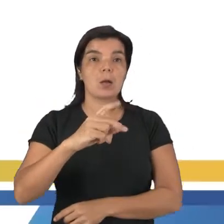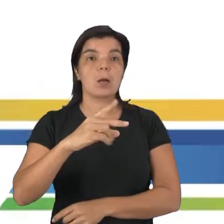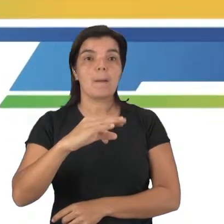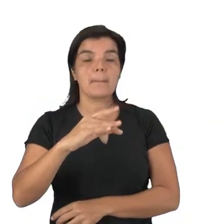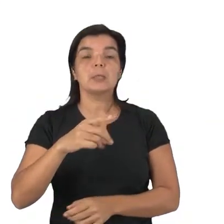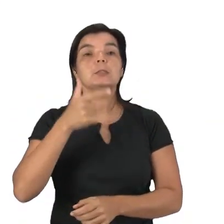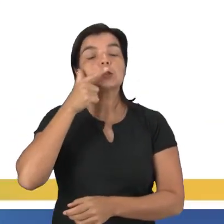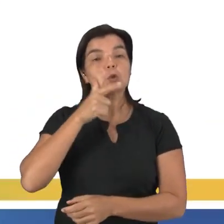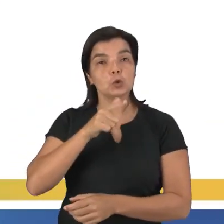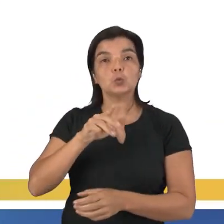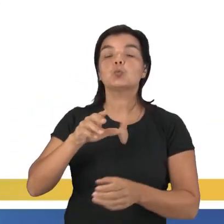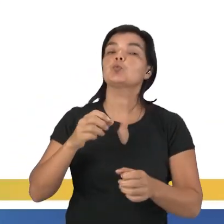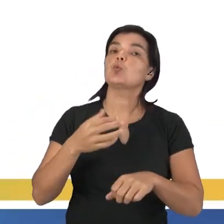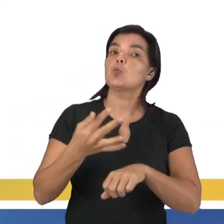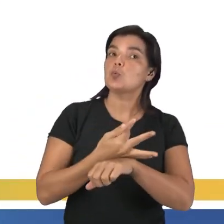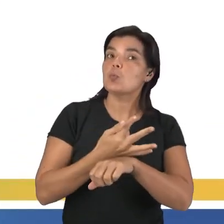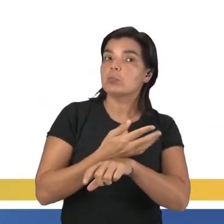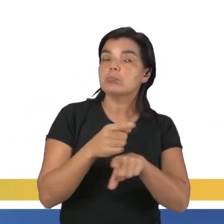estamos trabalhando aqui.